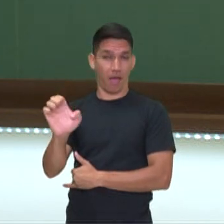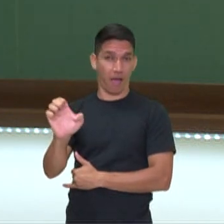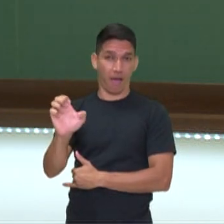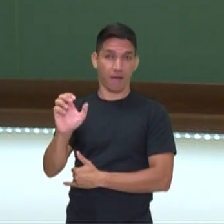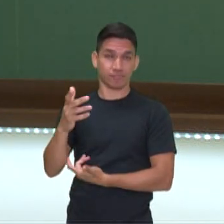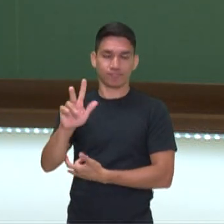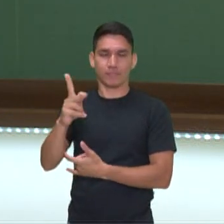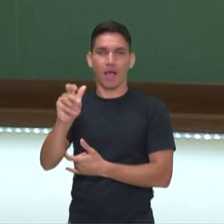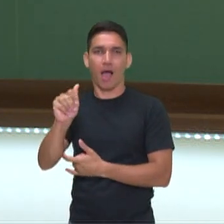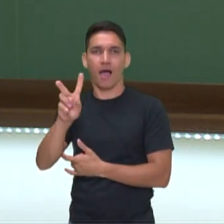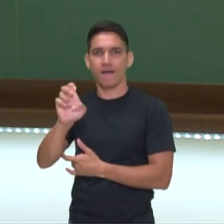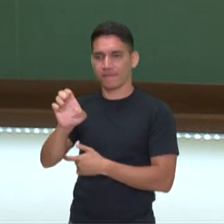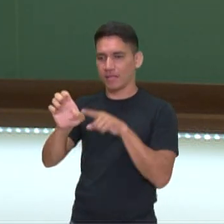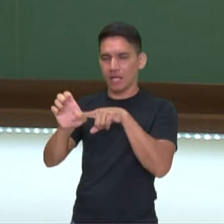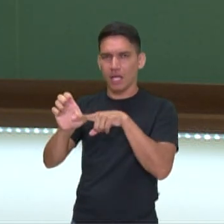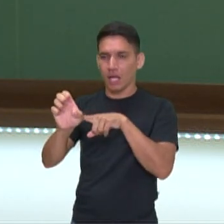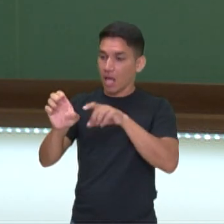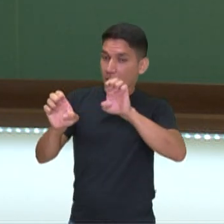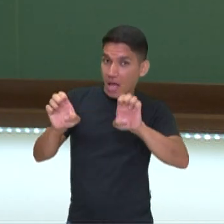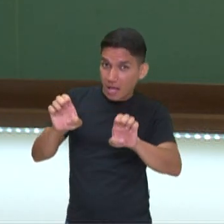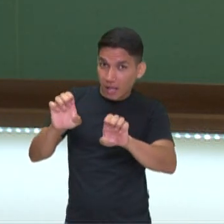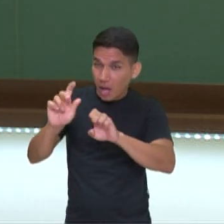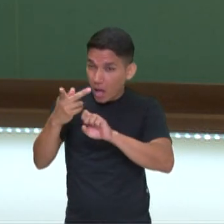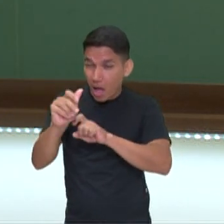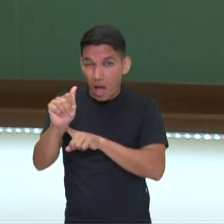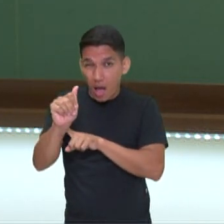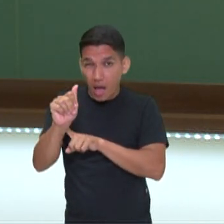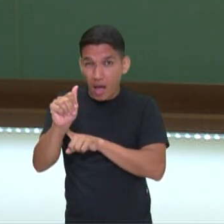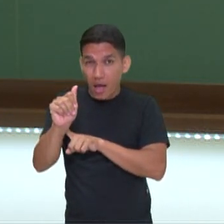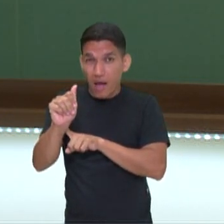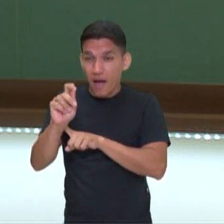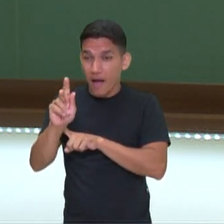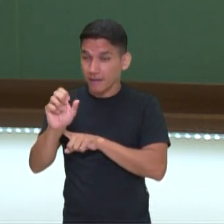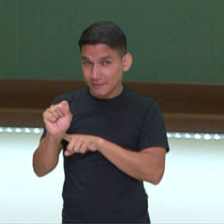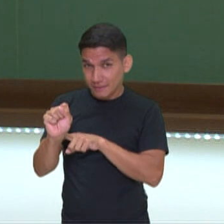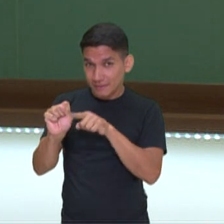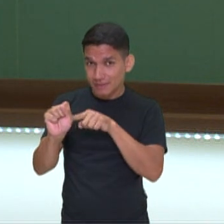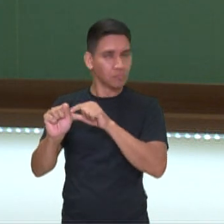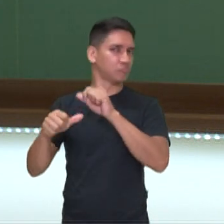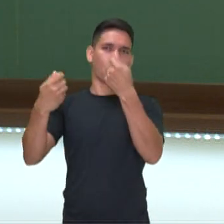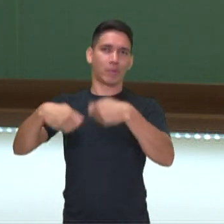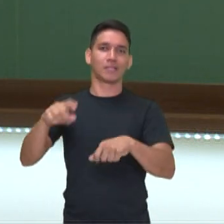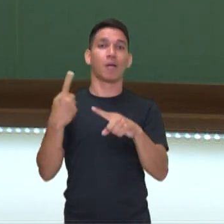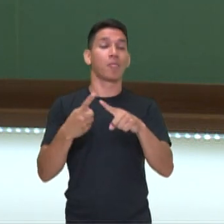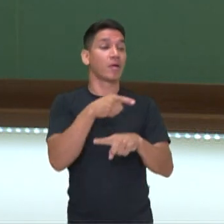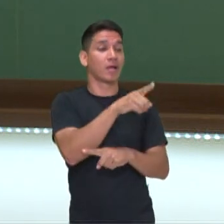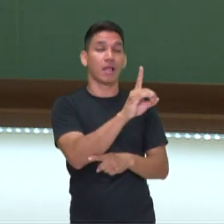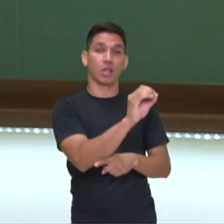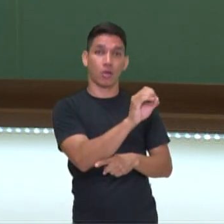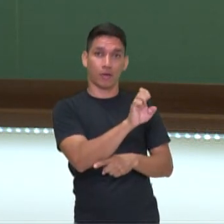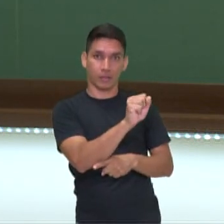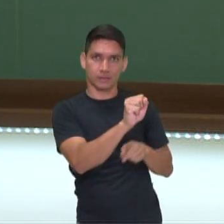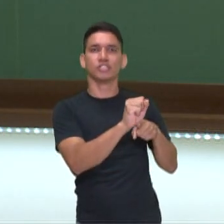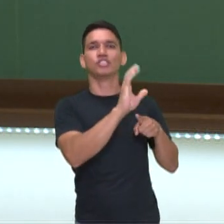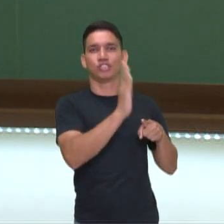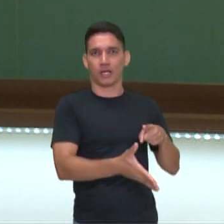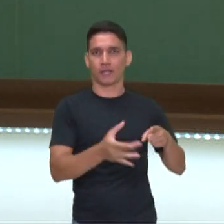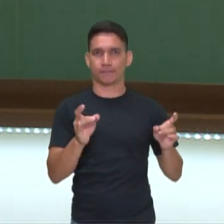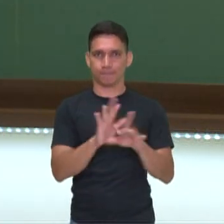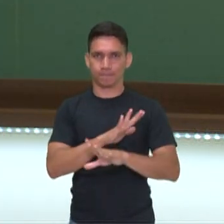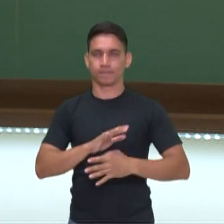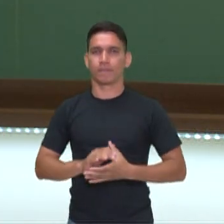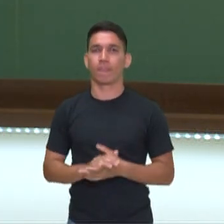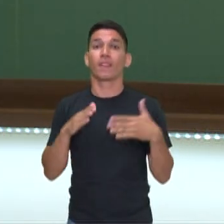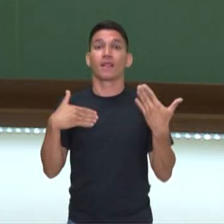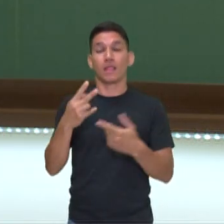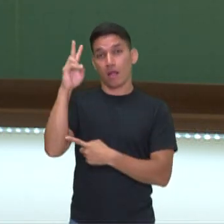Né? Does he study, sem o IES, com o Y, ok? Então,